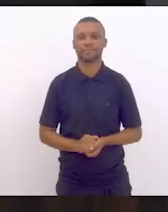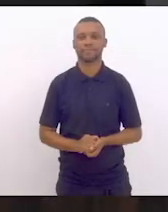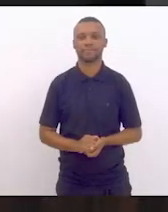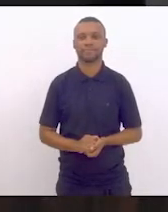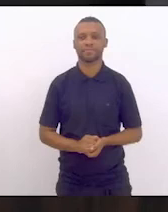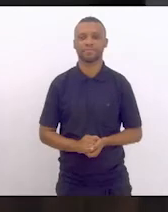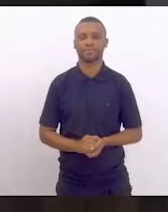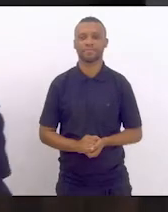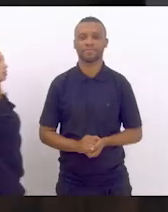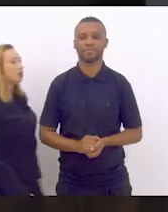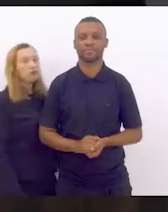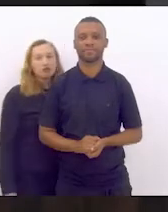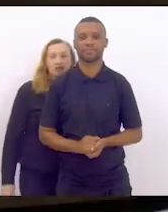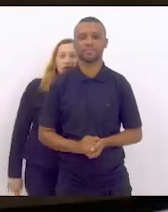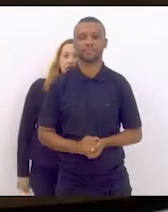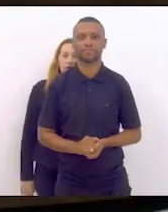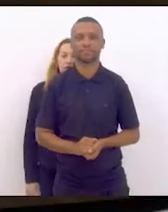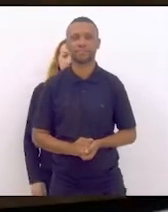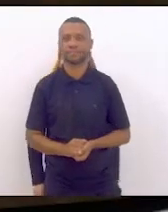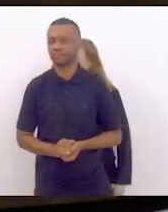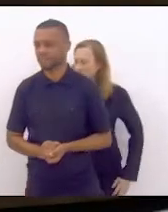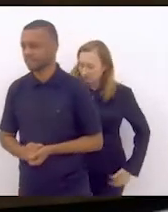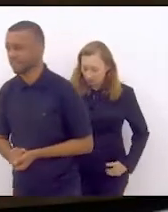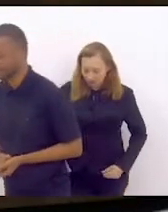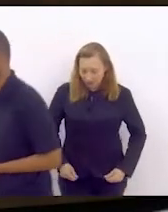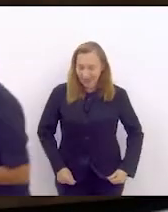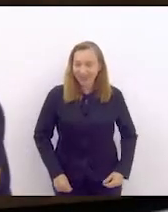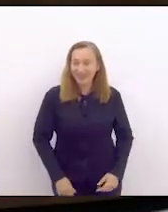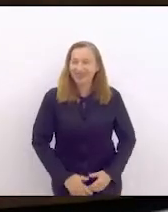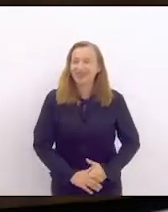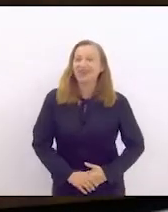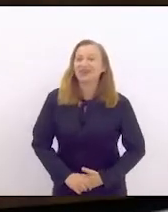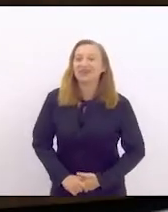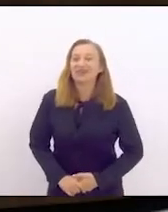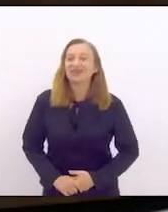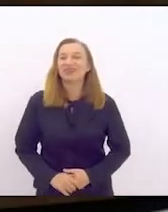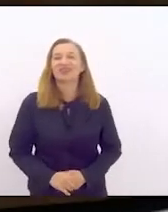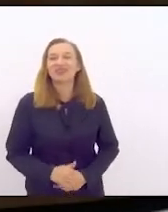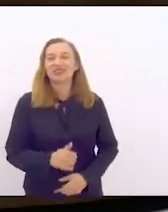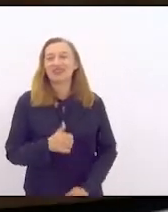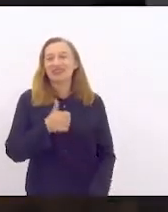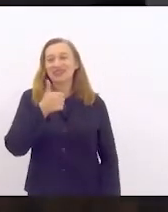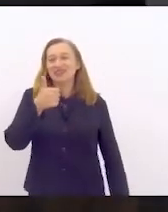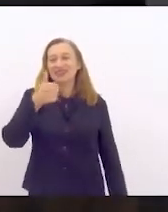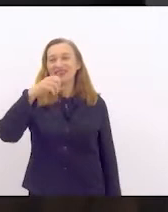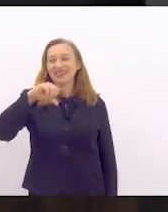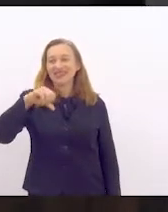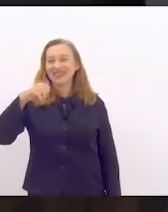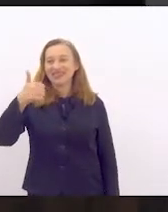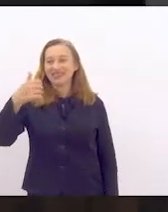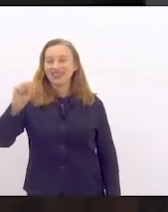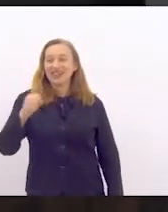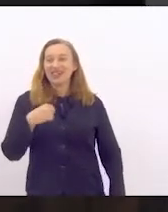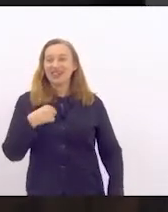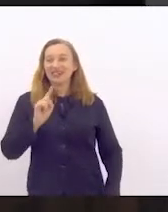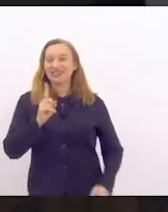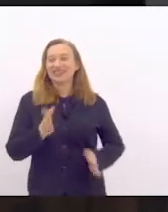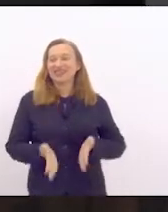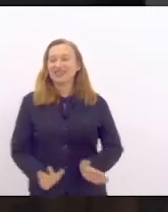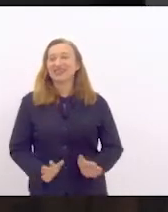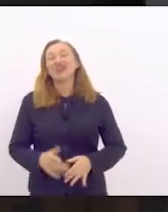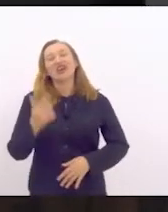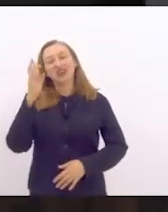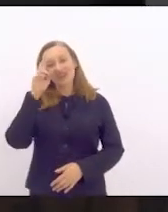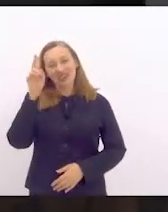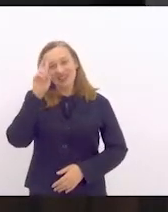Você não conhece essa, Alemão? Presidente, 1918 eu não era nascido. Não, mas essa ele fez, eu li uma vez que ele fez, essa